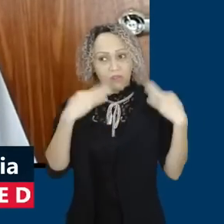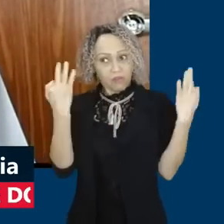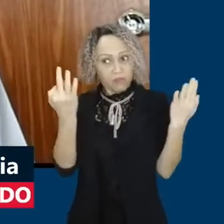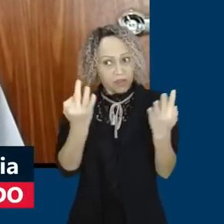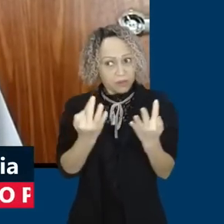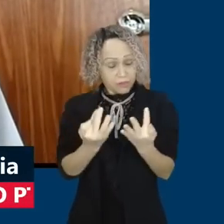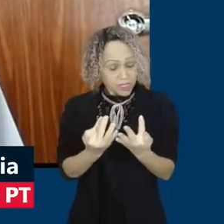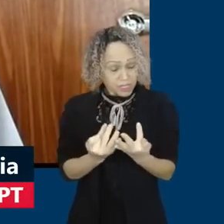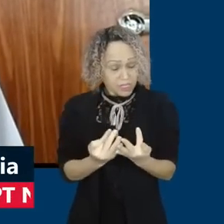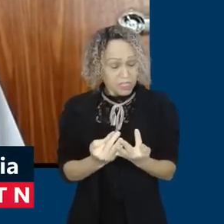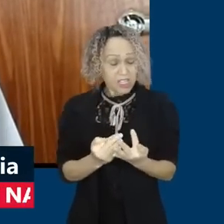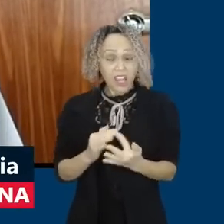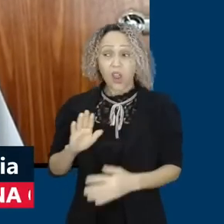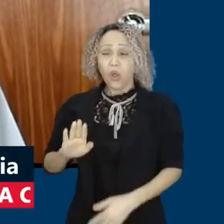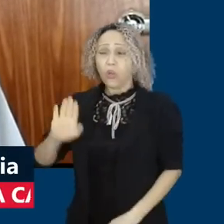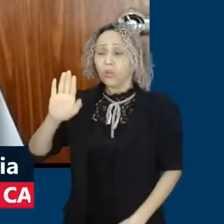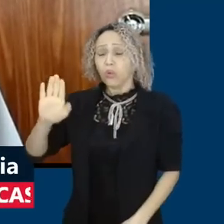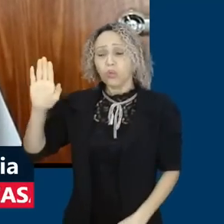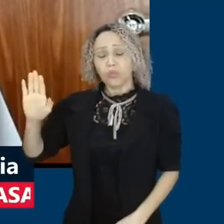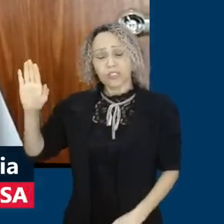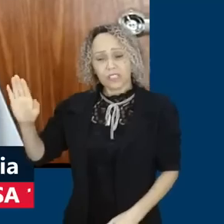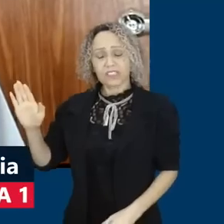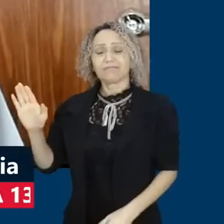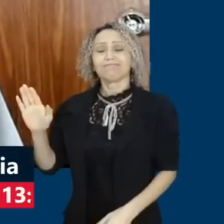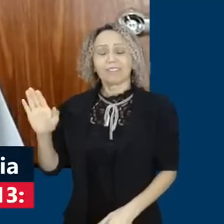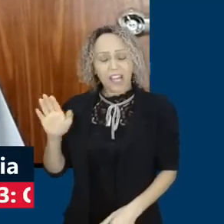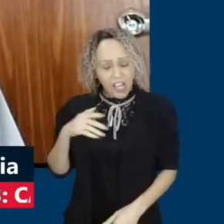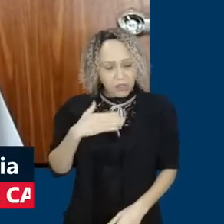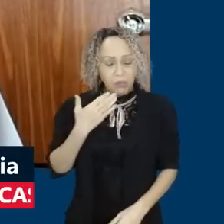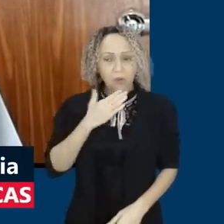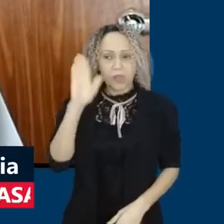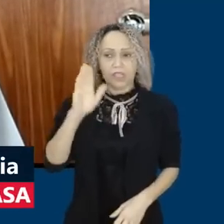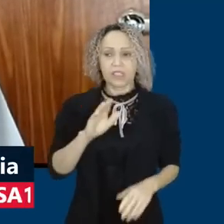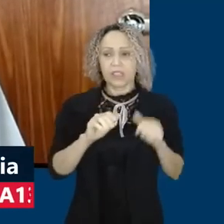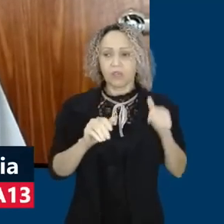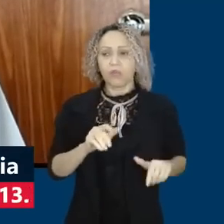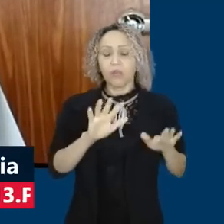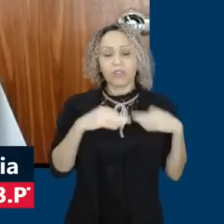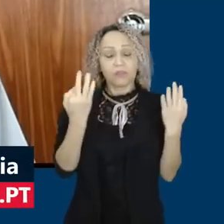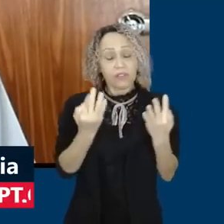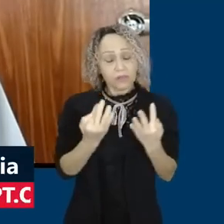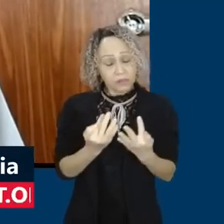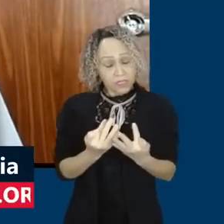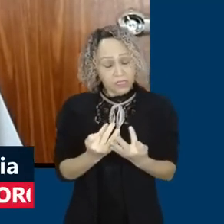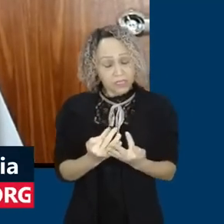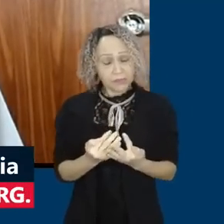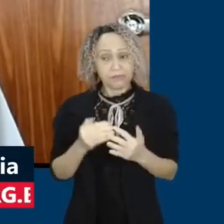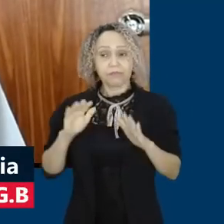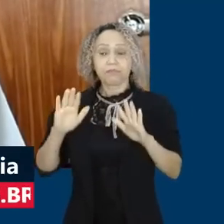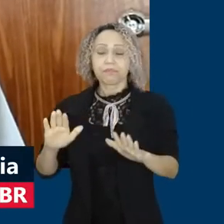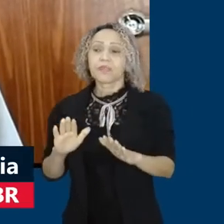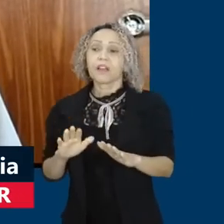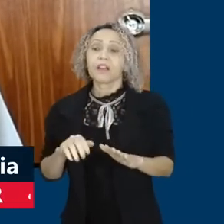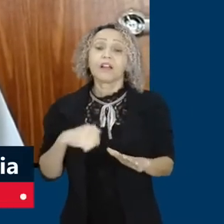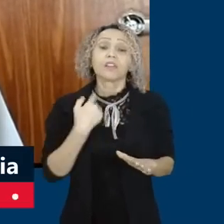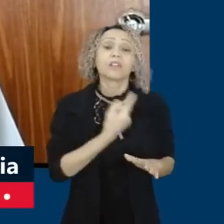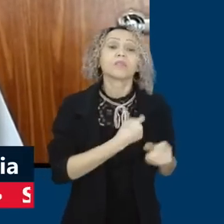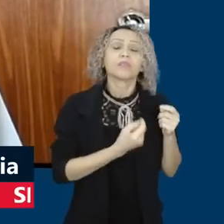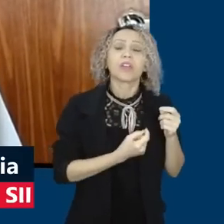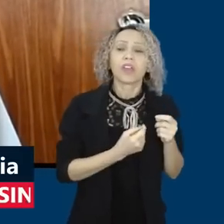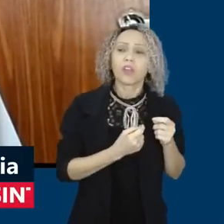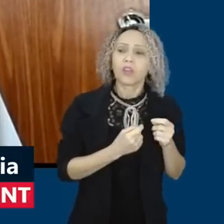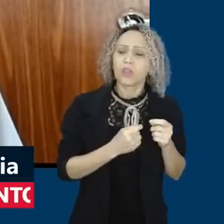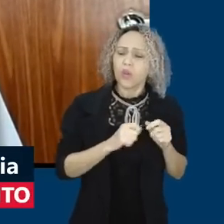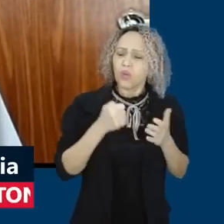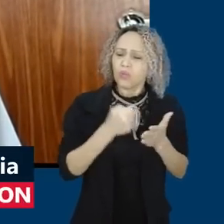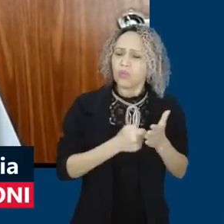Votar contra essa PEC, como disse, que foi assinalada agora, é votar pela fome, pela miséria, pela